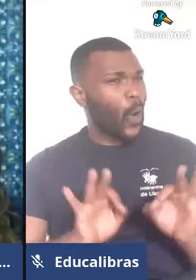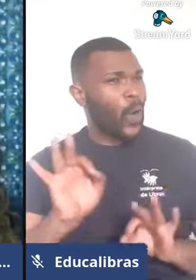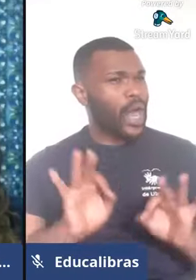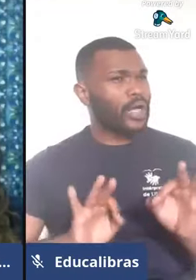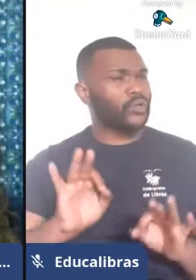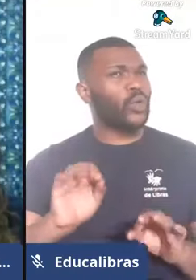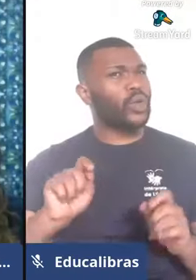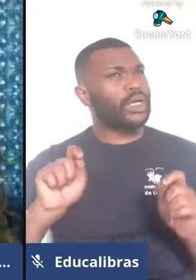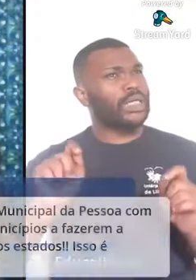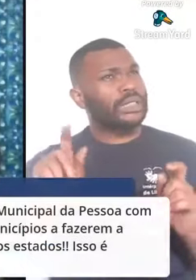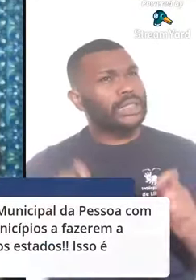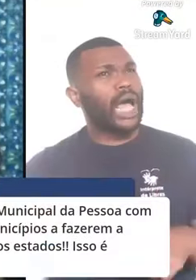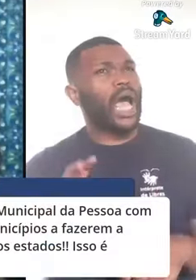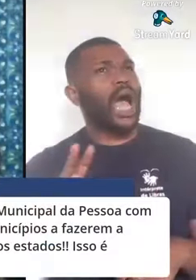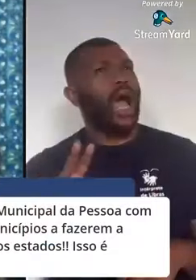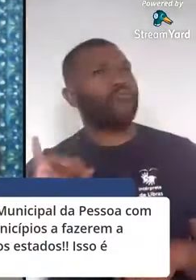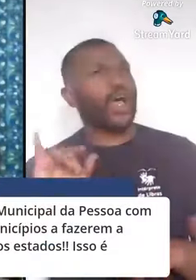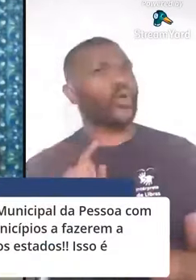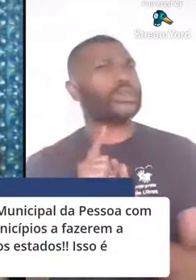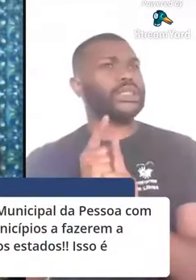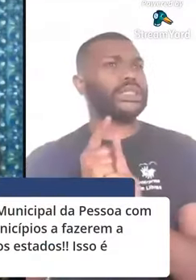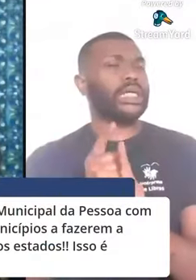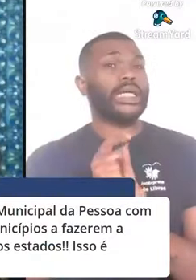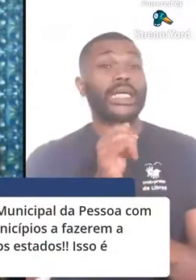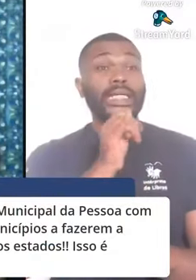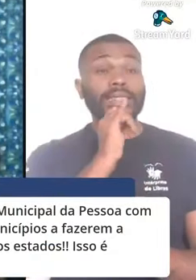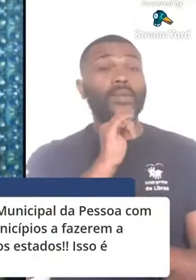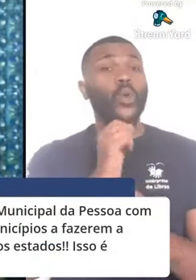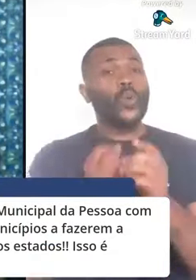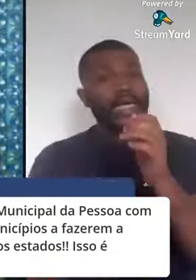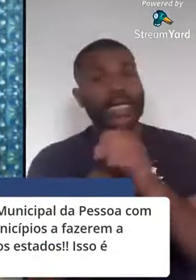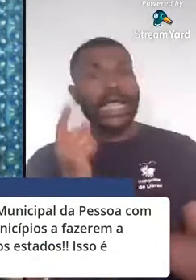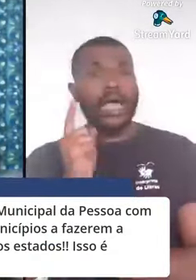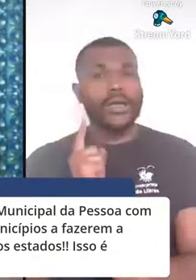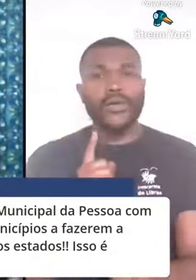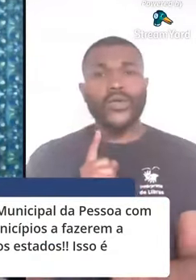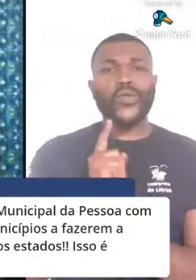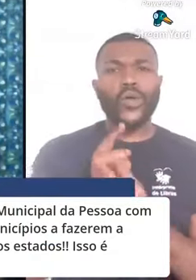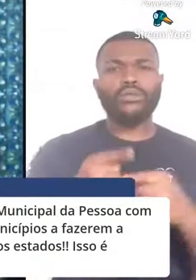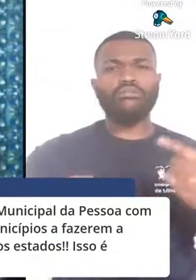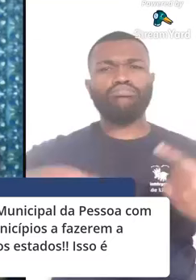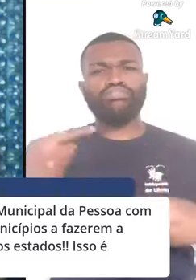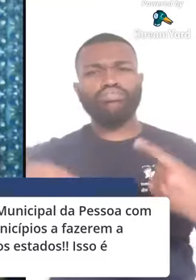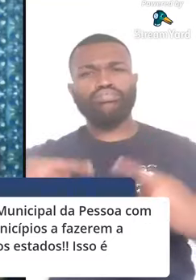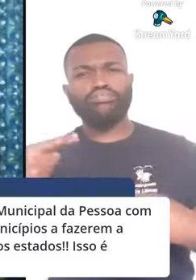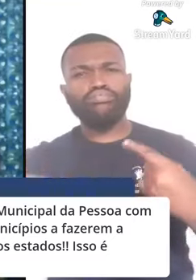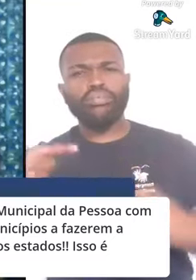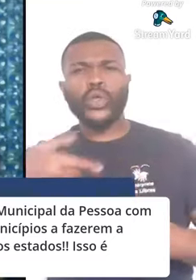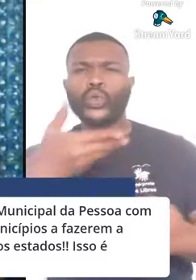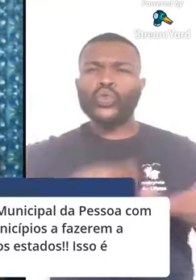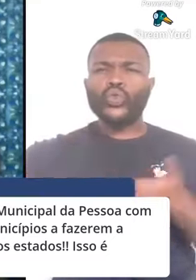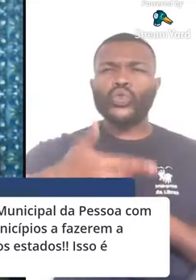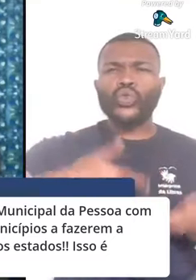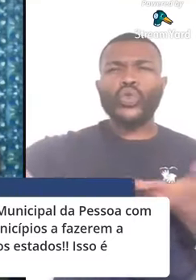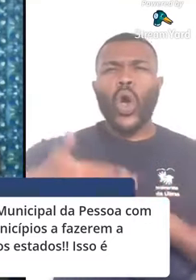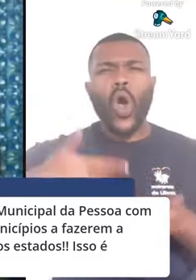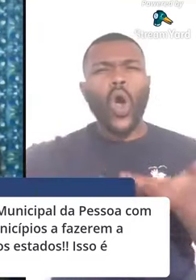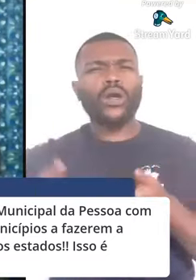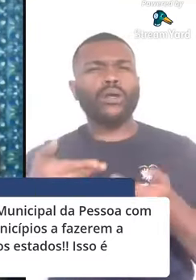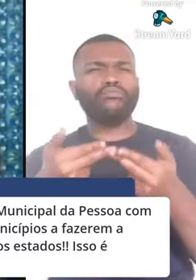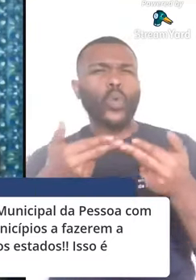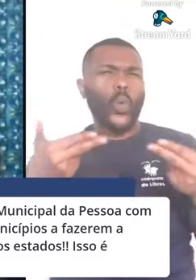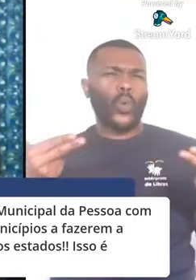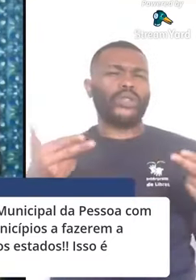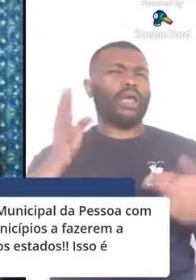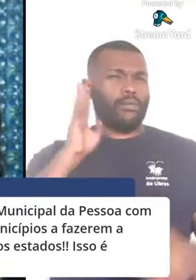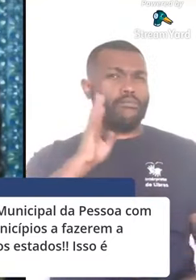mas de criar um encontro desses órgãos, né, para discutir política pública, fazer trocas. Eu acho que seria muito legal. Mas aí eu